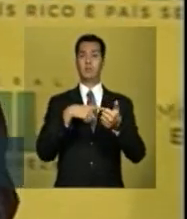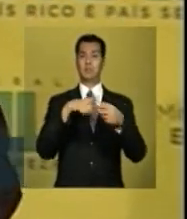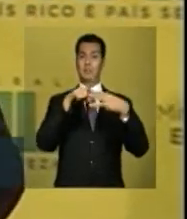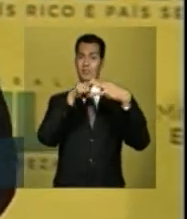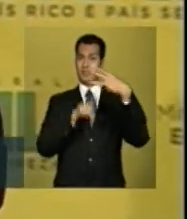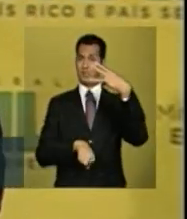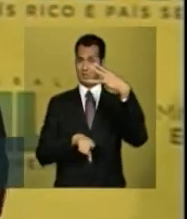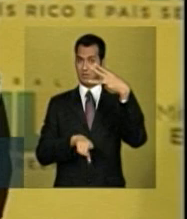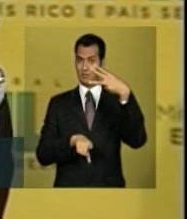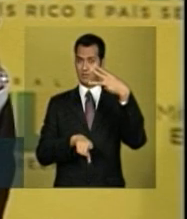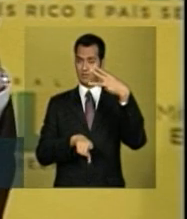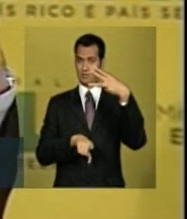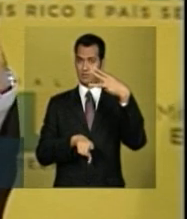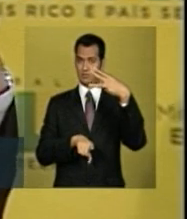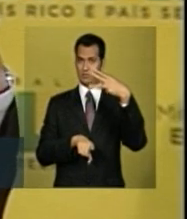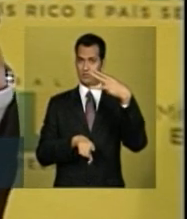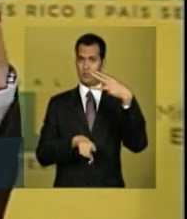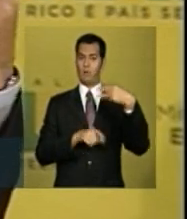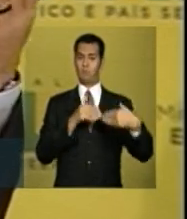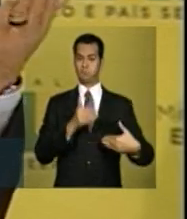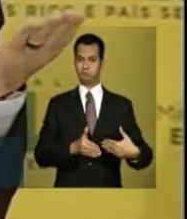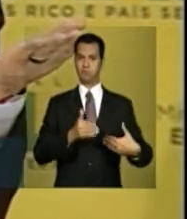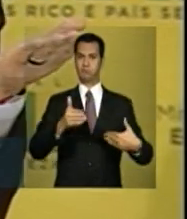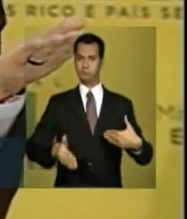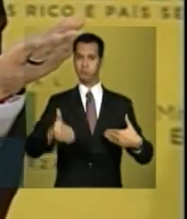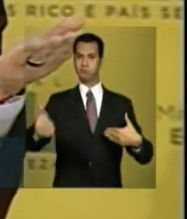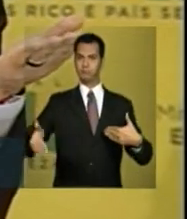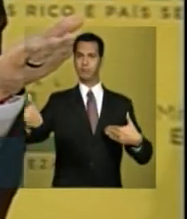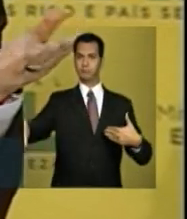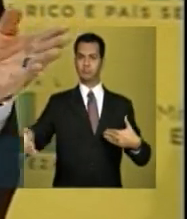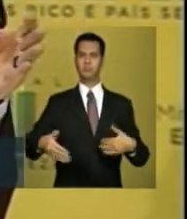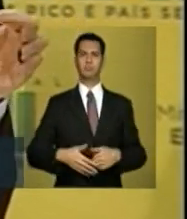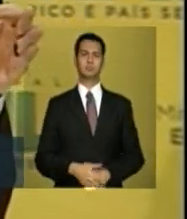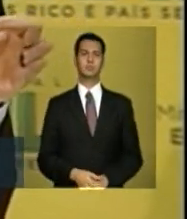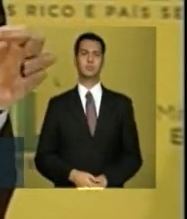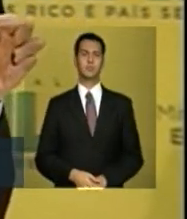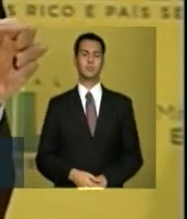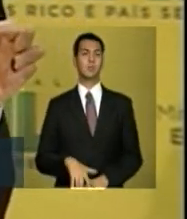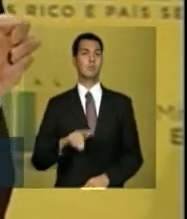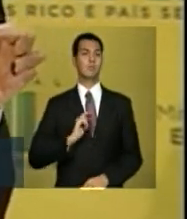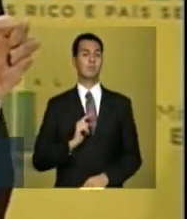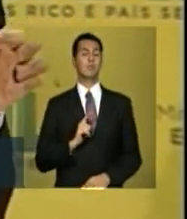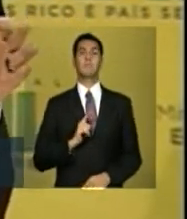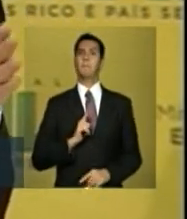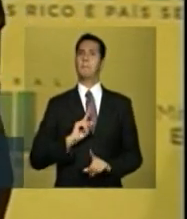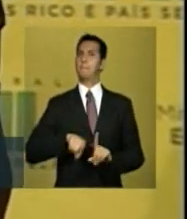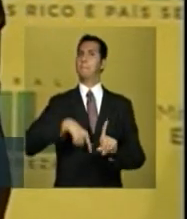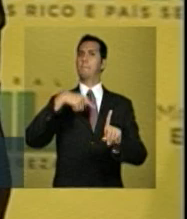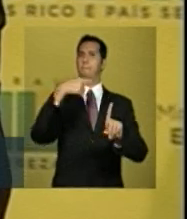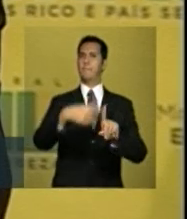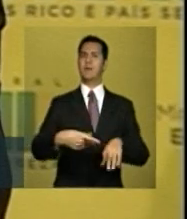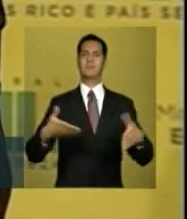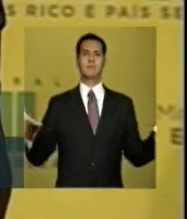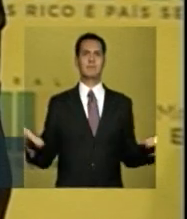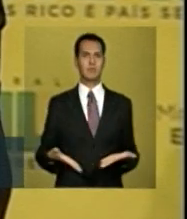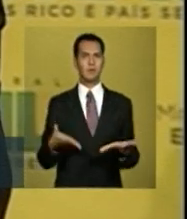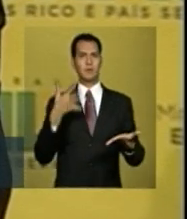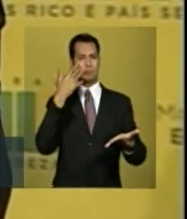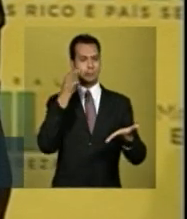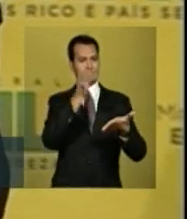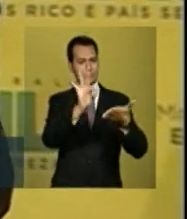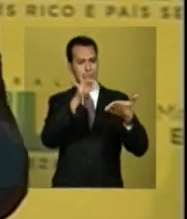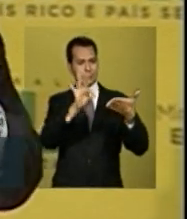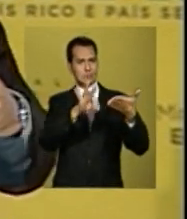são nós mais nós quase triplicamos os pontos de atenção para a gestão do Enem